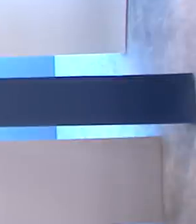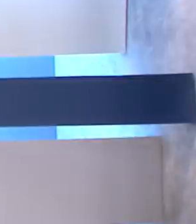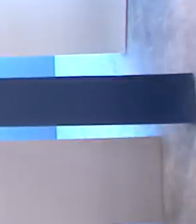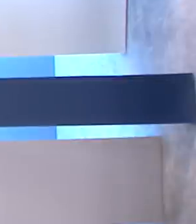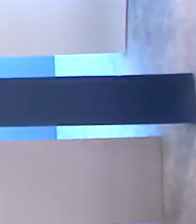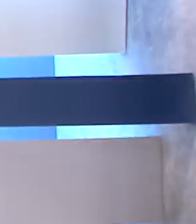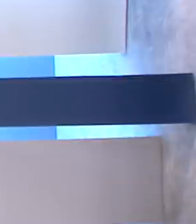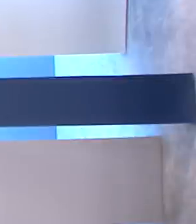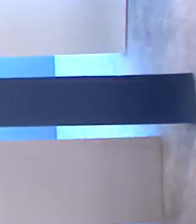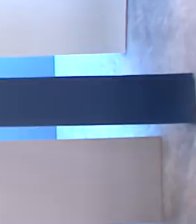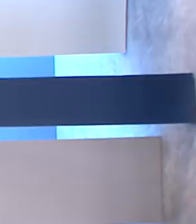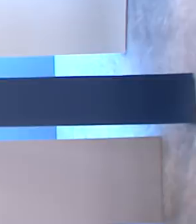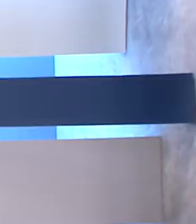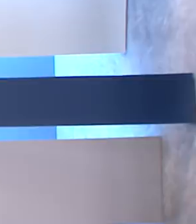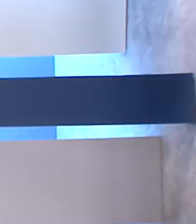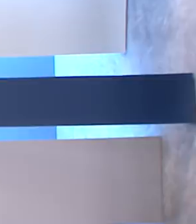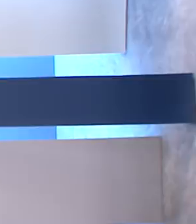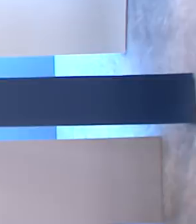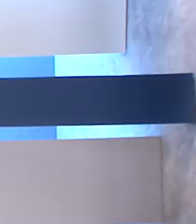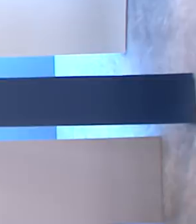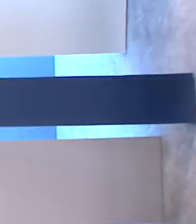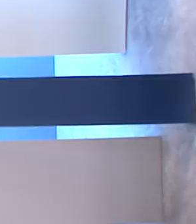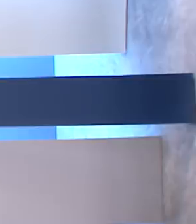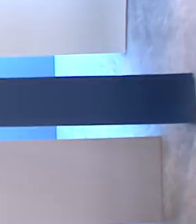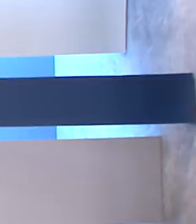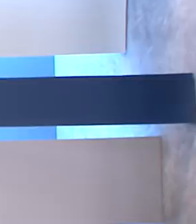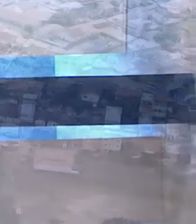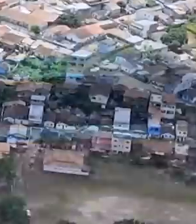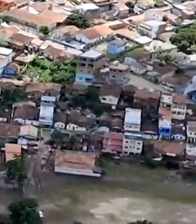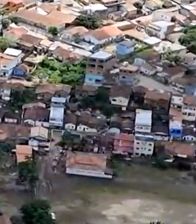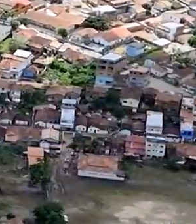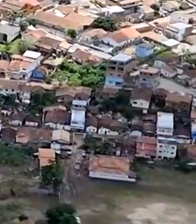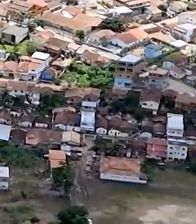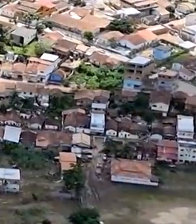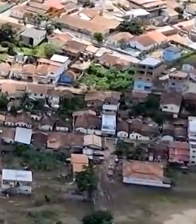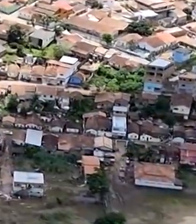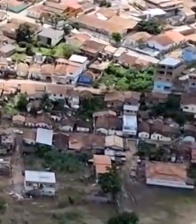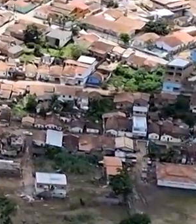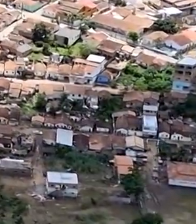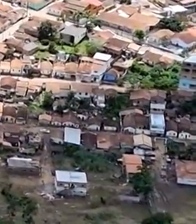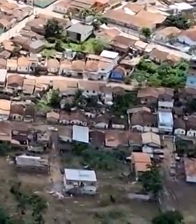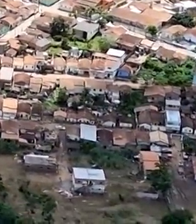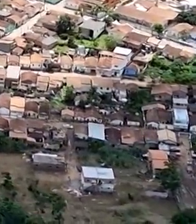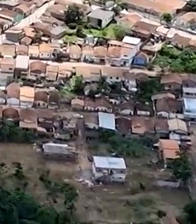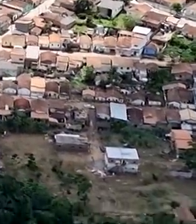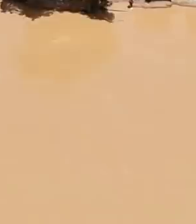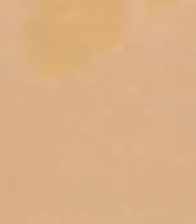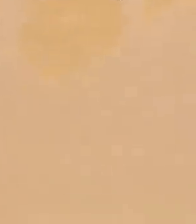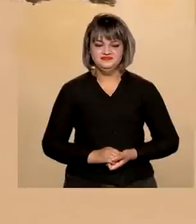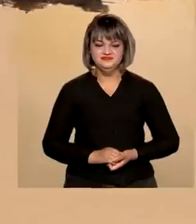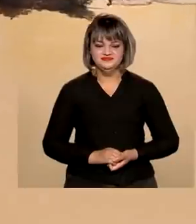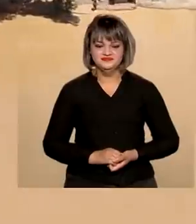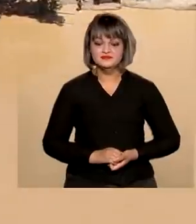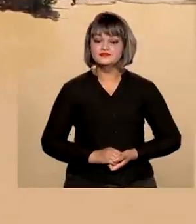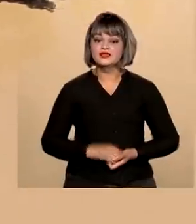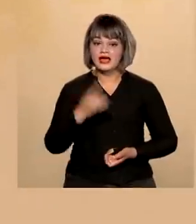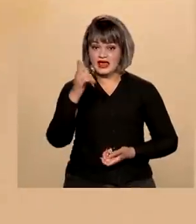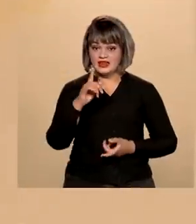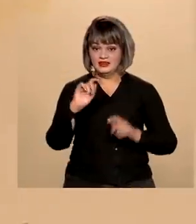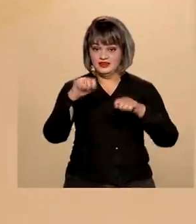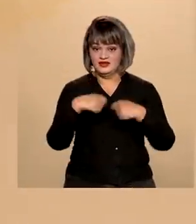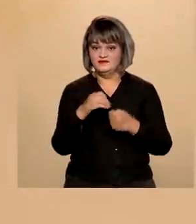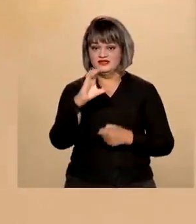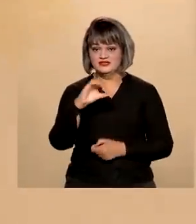calamidade pública por causa das enchentes alerta de chuvas deste verão como evitar desastres